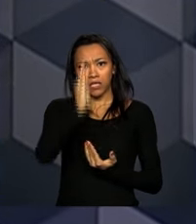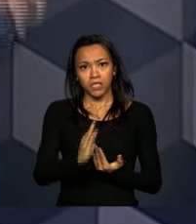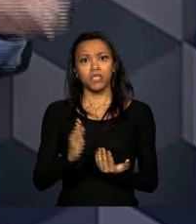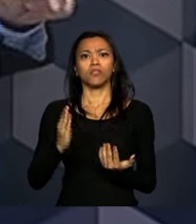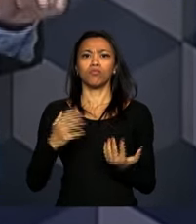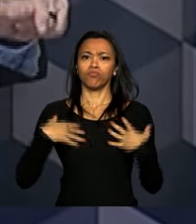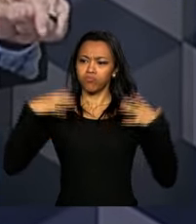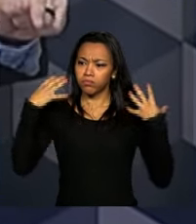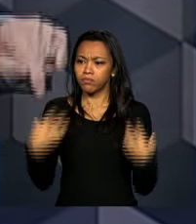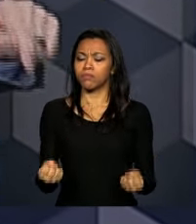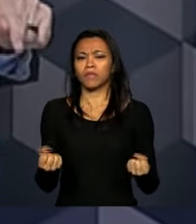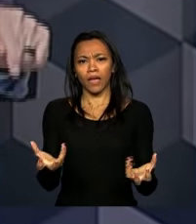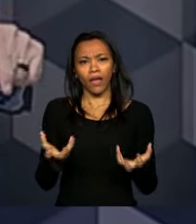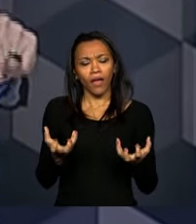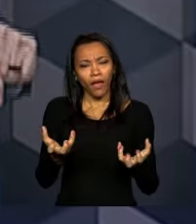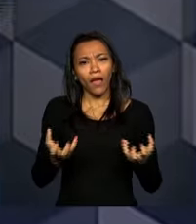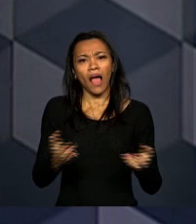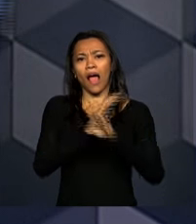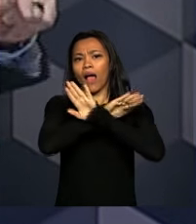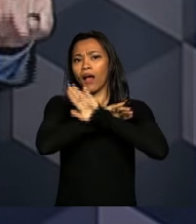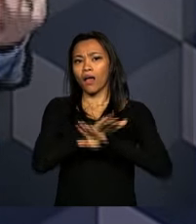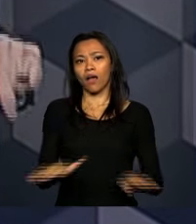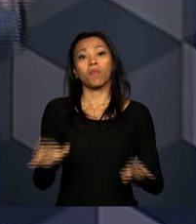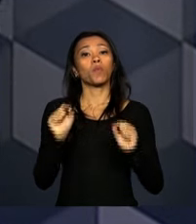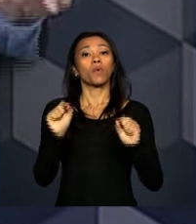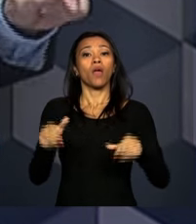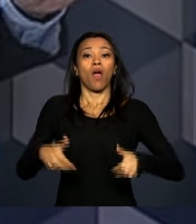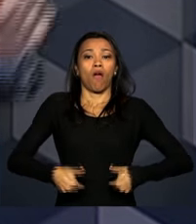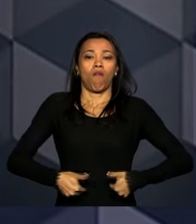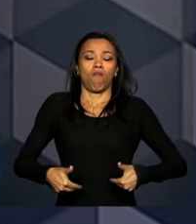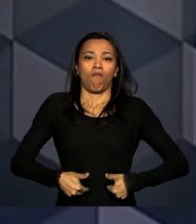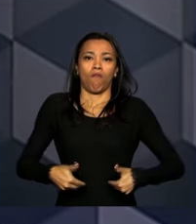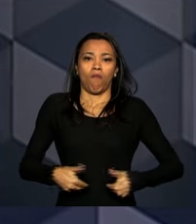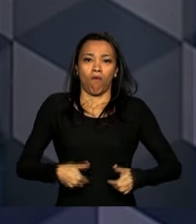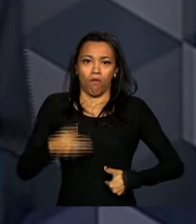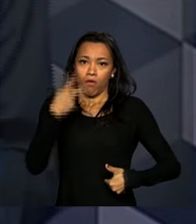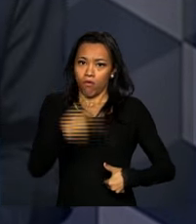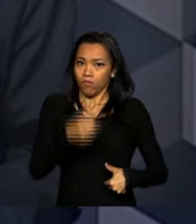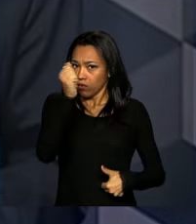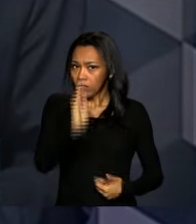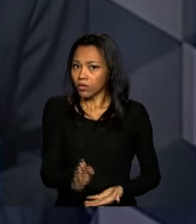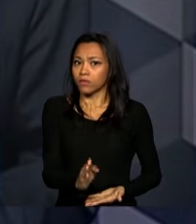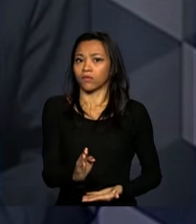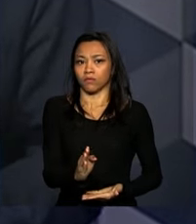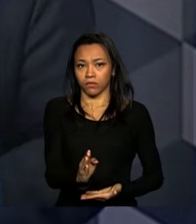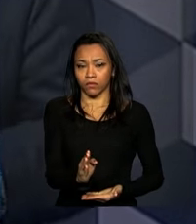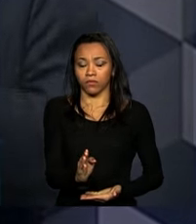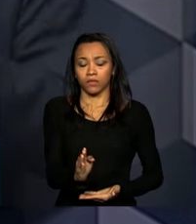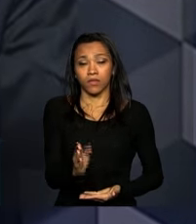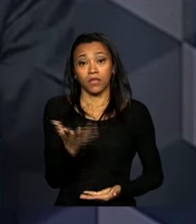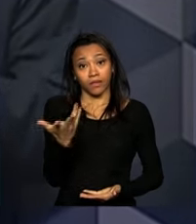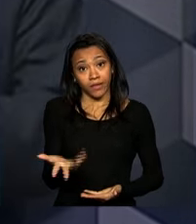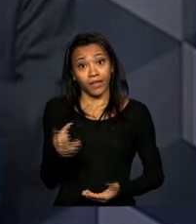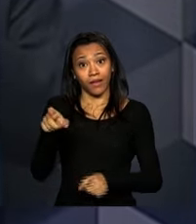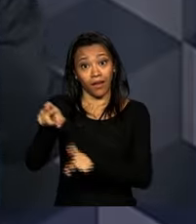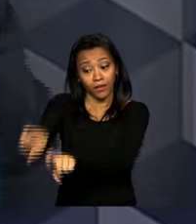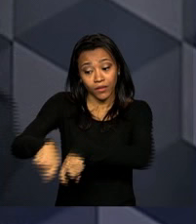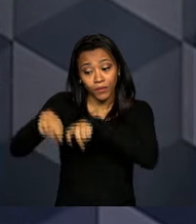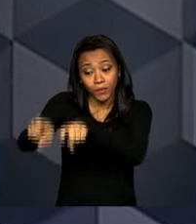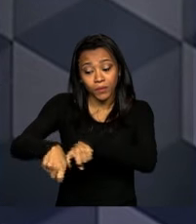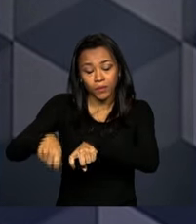erradicar definitivamente a fome e a desnutrição do cenário brasileiro. E a agricultura